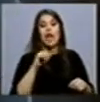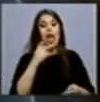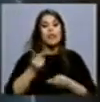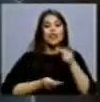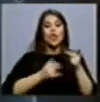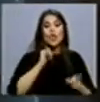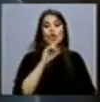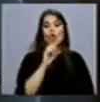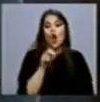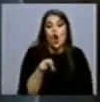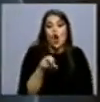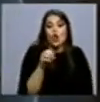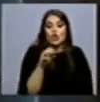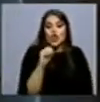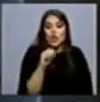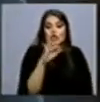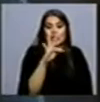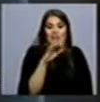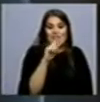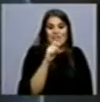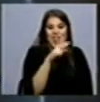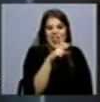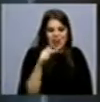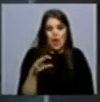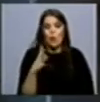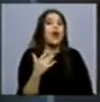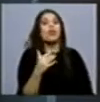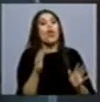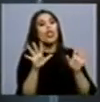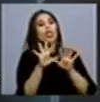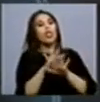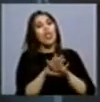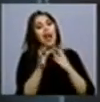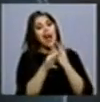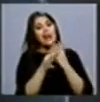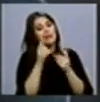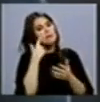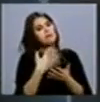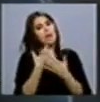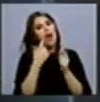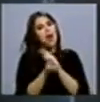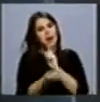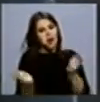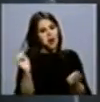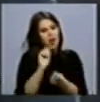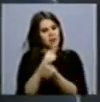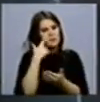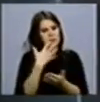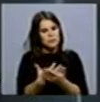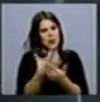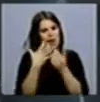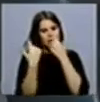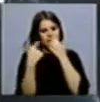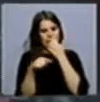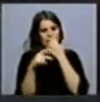quando a sombra dos anéis está projetada precisamente na ionosfera, há ali uma alteração claramente na atmosfera de Saturno.